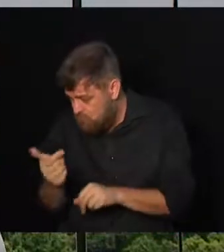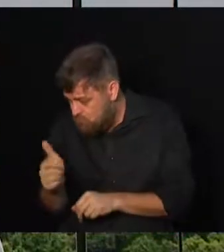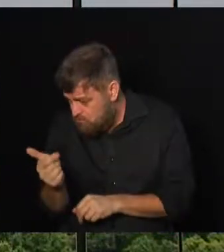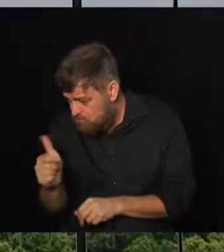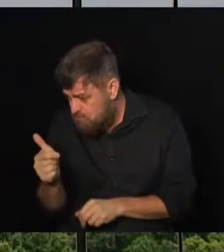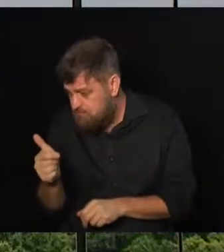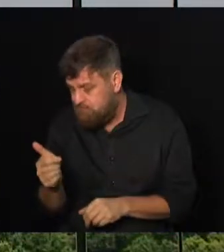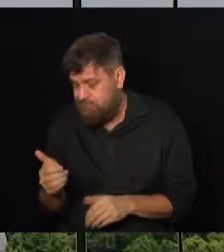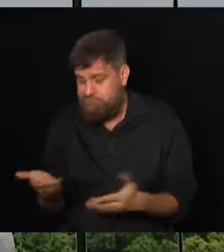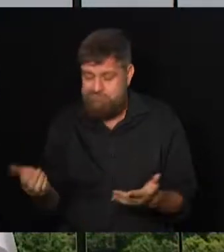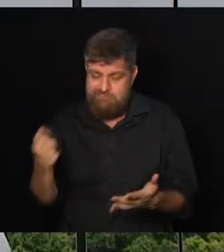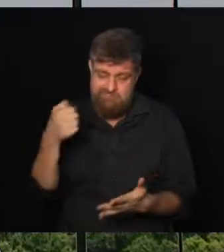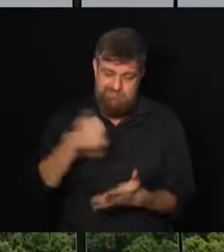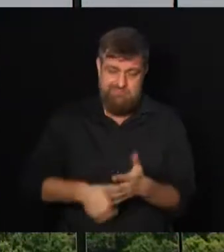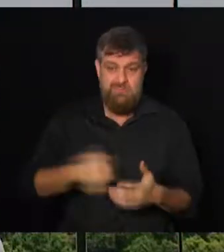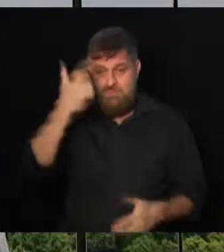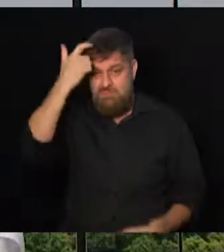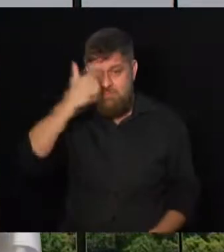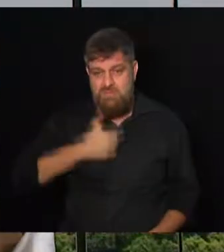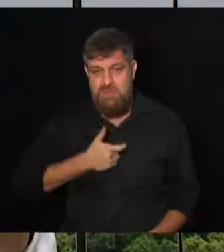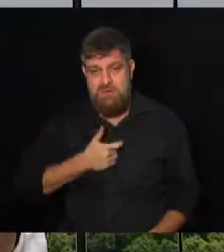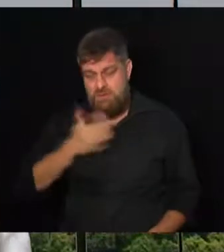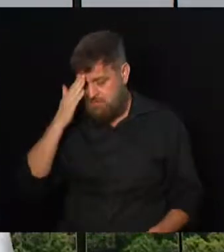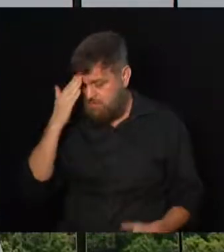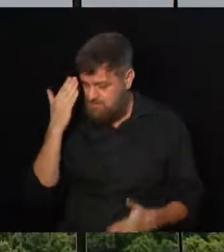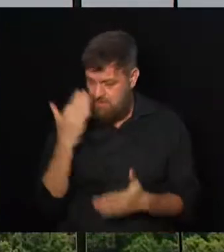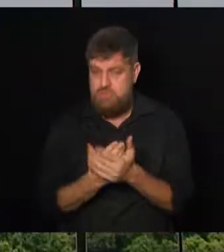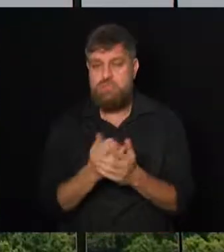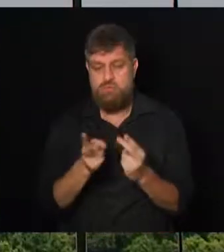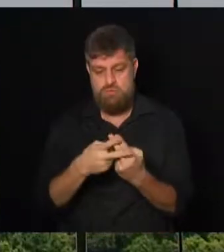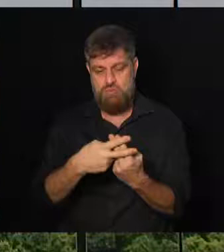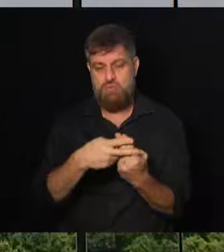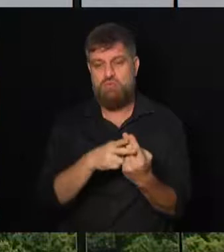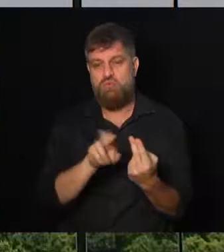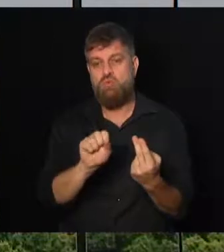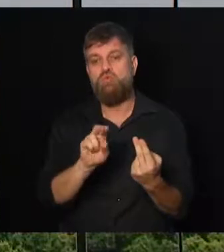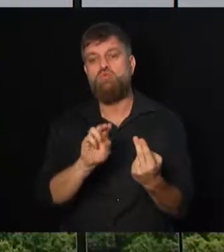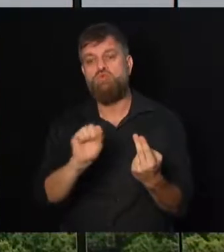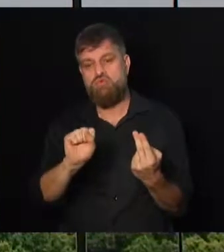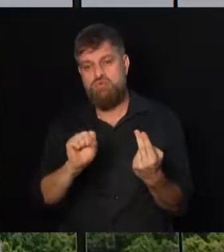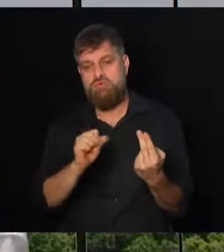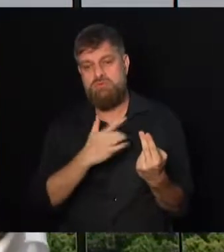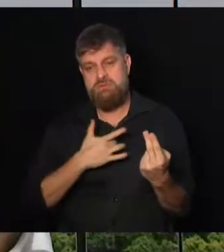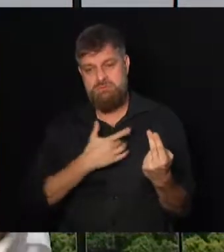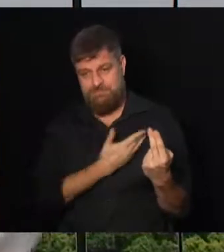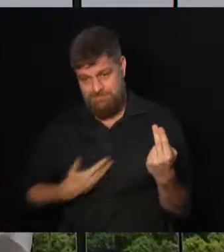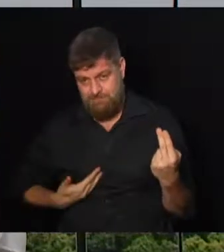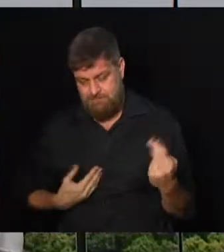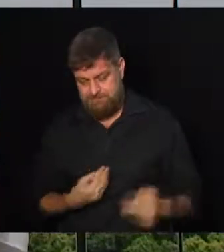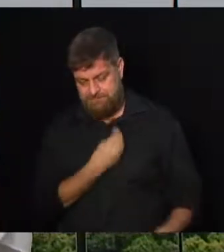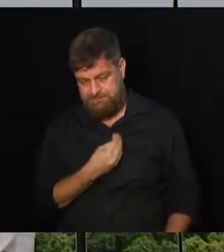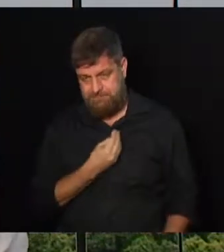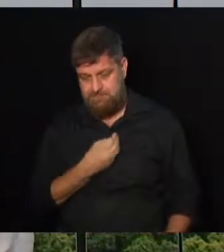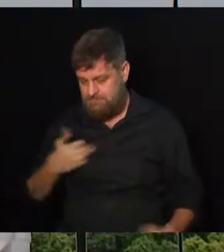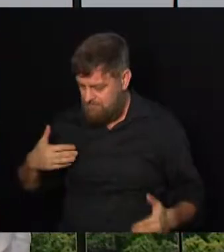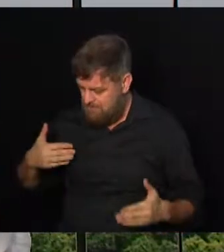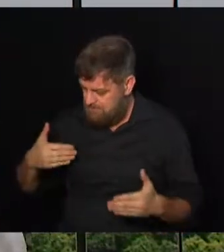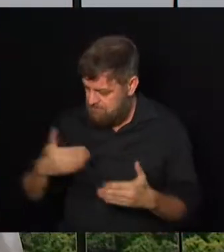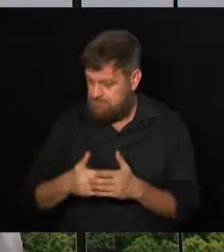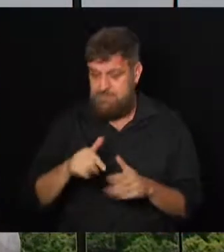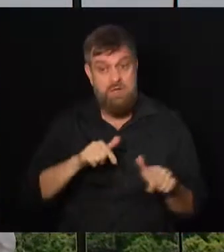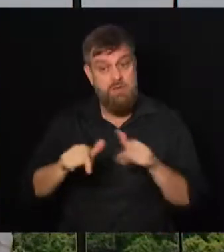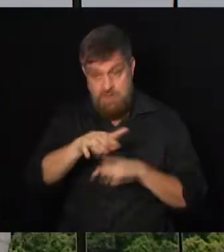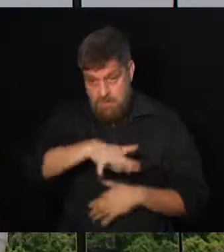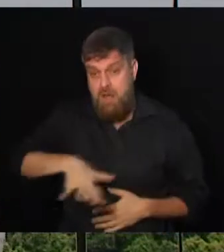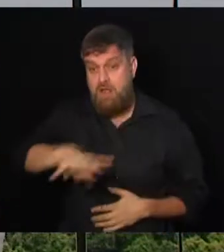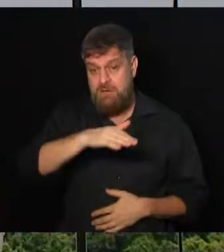Eu sou altamente defensor do Sistema Único de Saúde. A minha vida toda, inclusive hoje ainda trabalho no Sistema